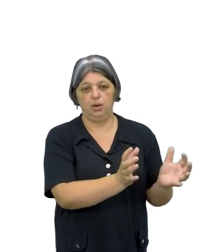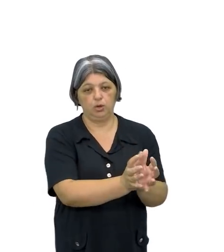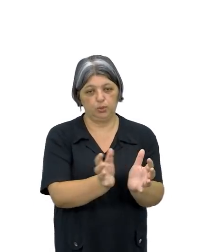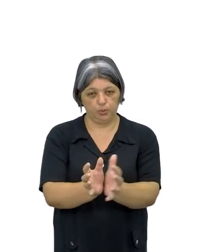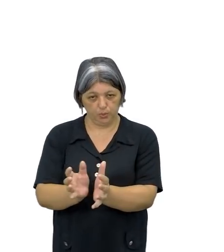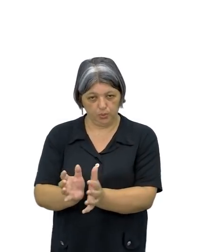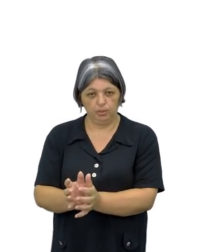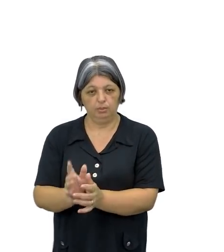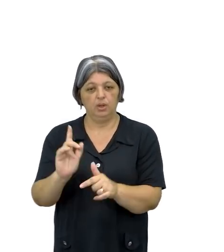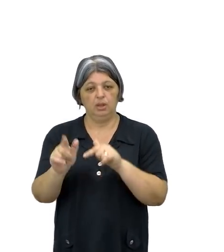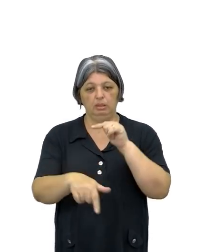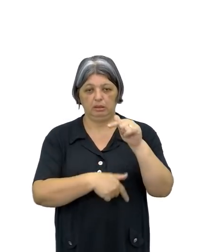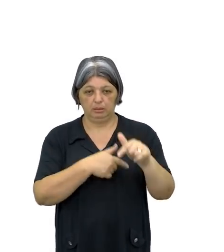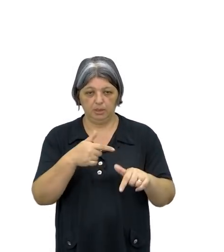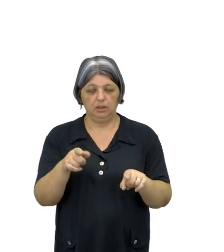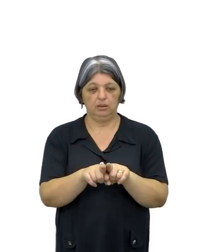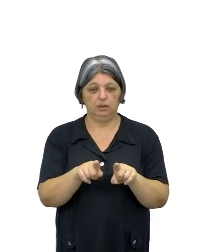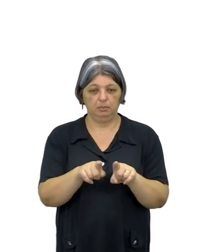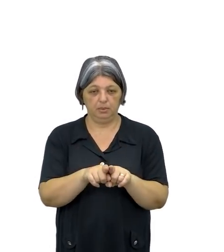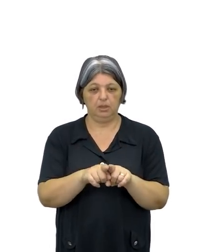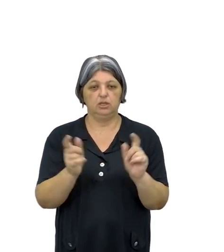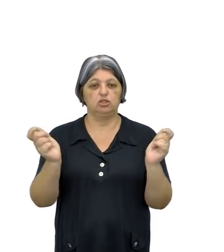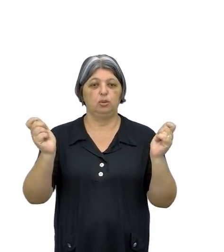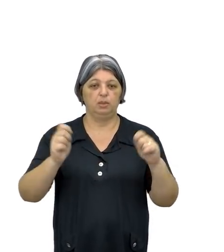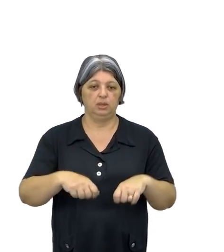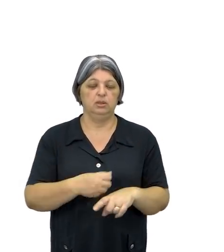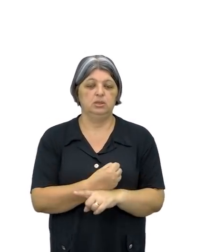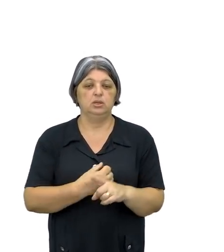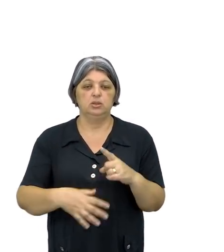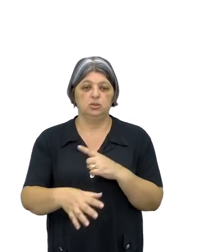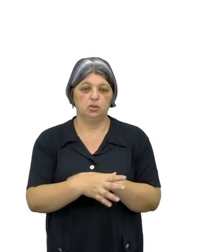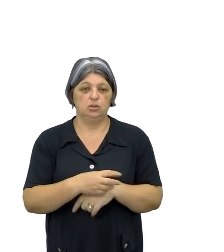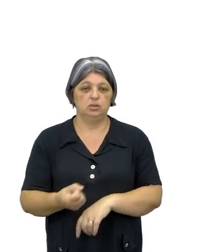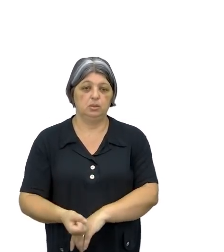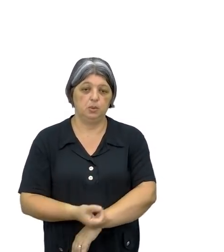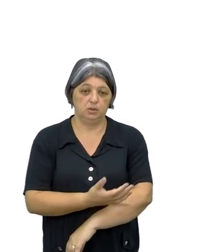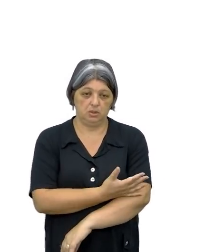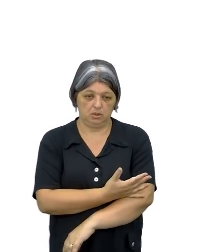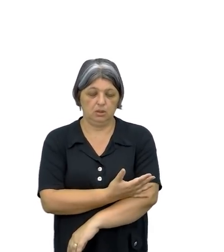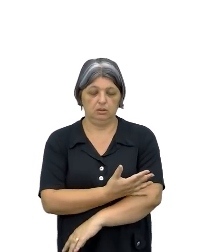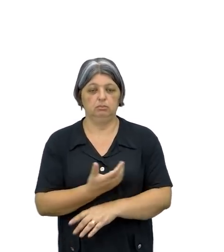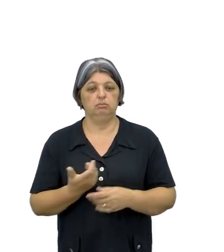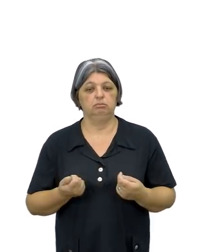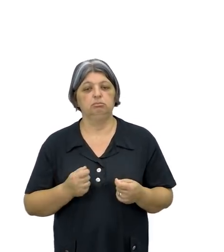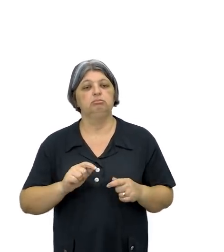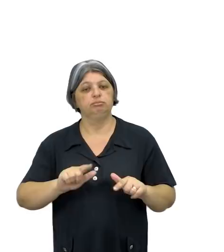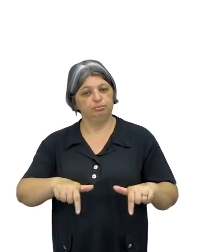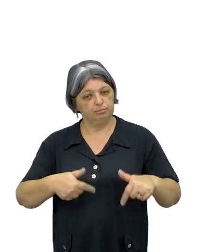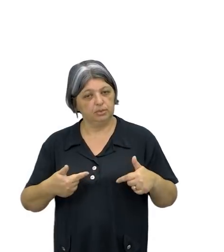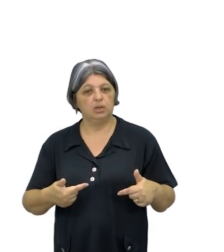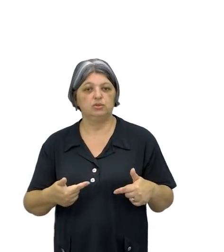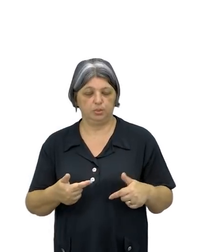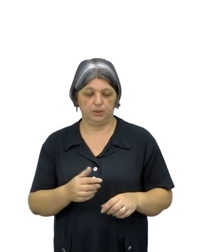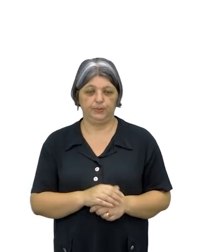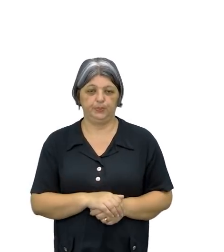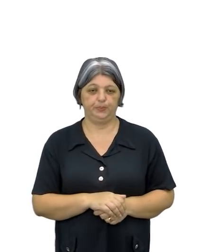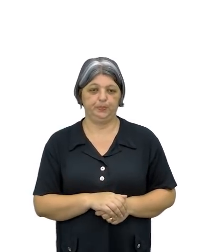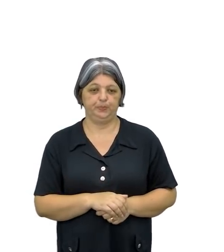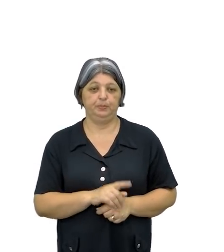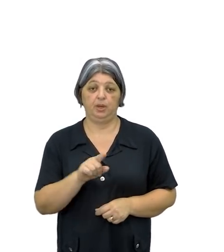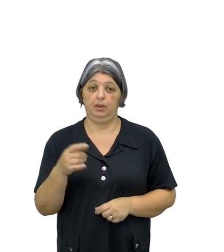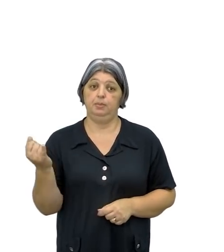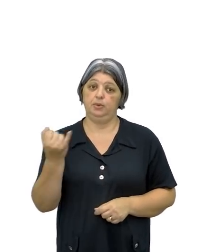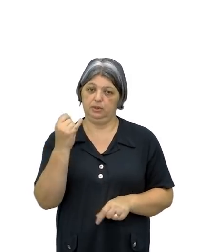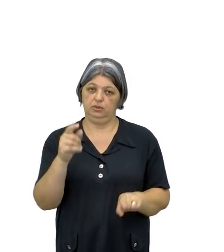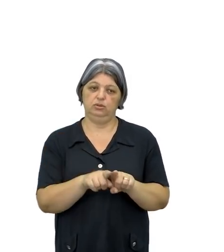trabalhar as competências socioemocionais, né, dentro desse engajamento, o quanto tudo isso é importante, tá? Aqui a